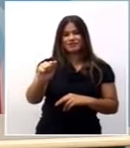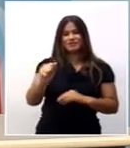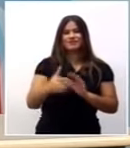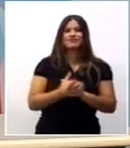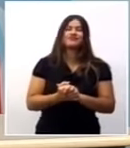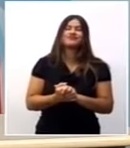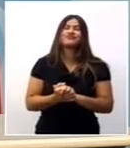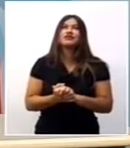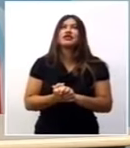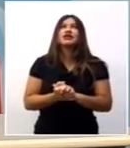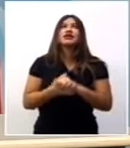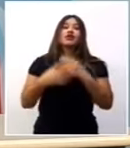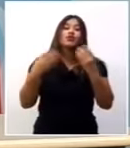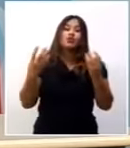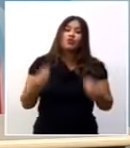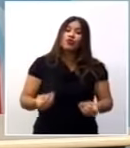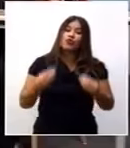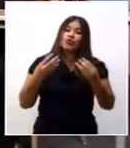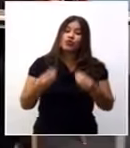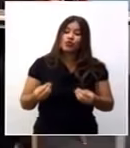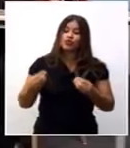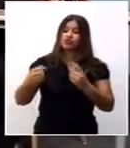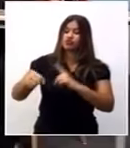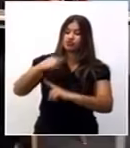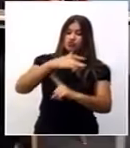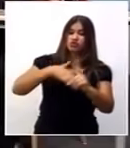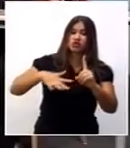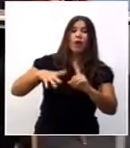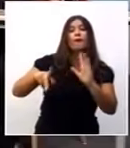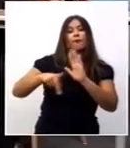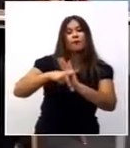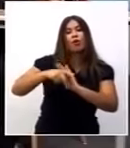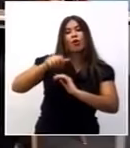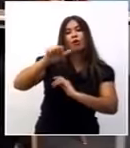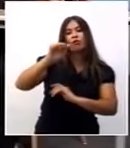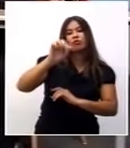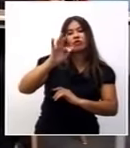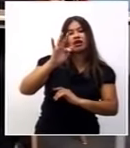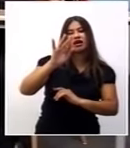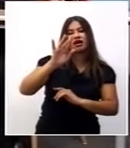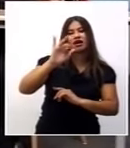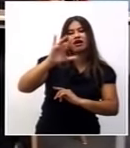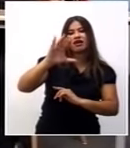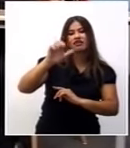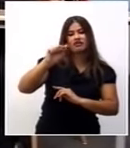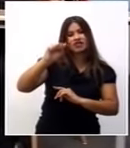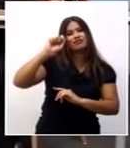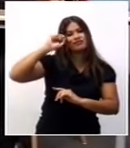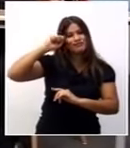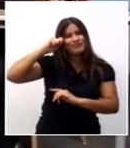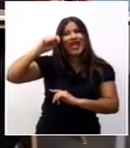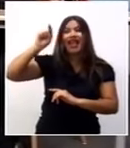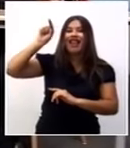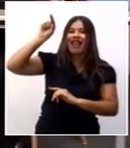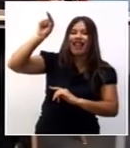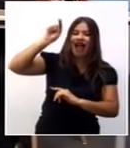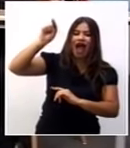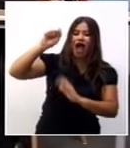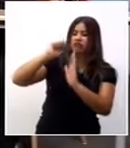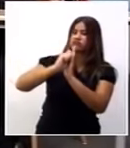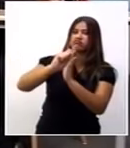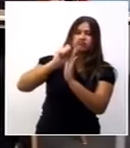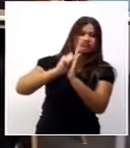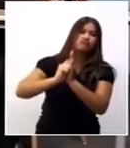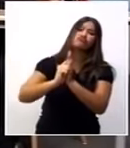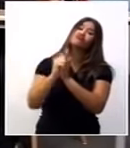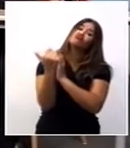como eu vou falar, sociedades africanas, elas não possuíam a escrita. como nós, aqui no Brasil, temos a escrita. Então,